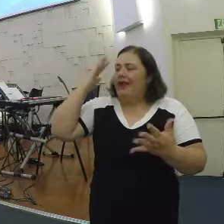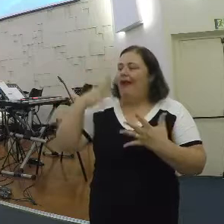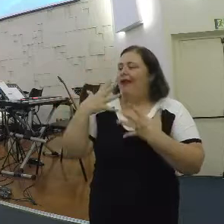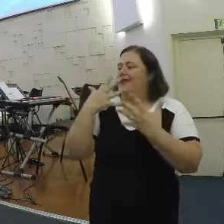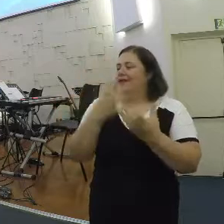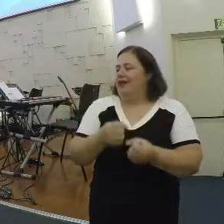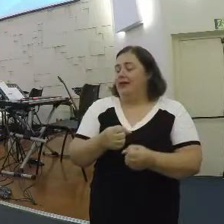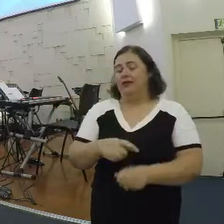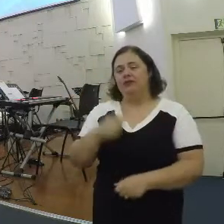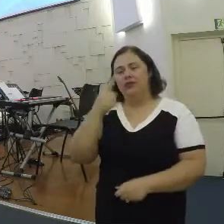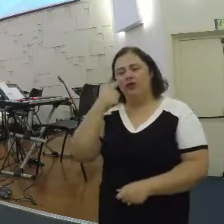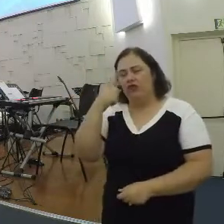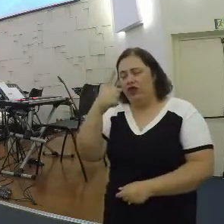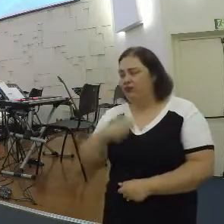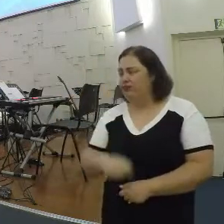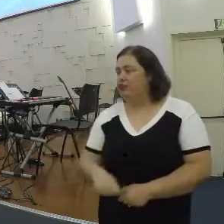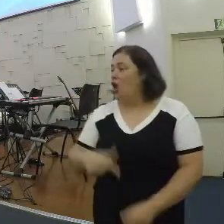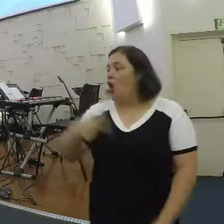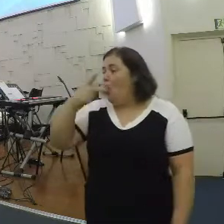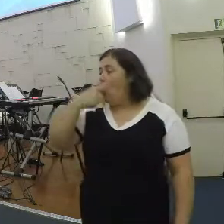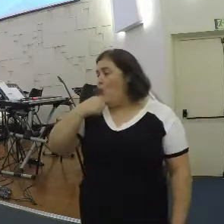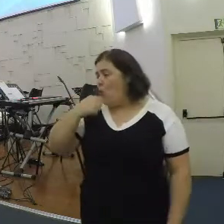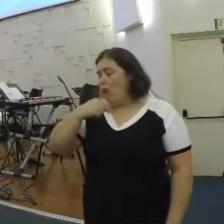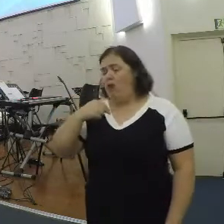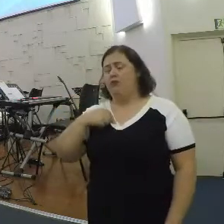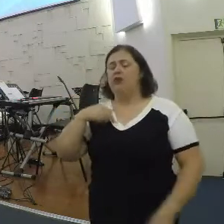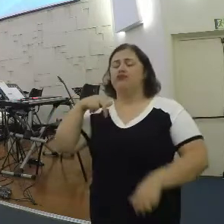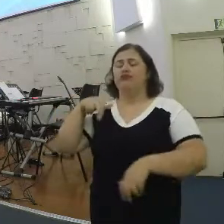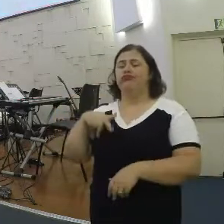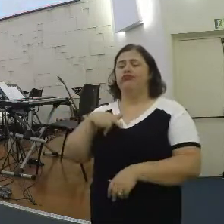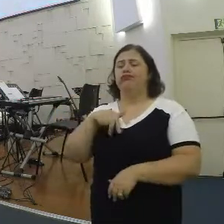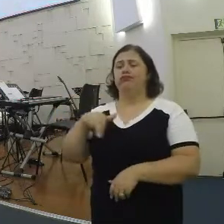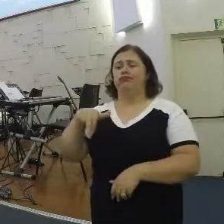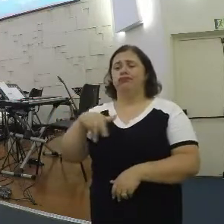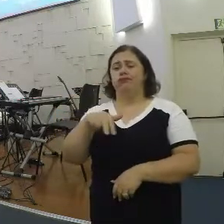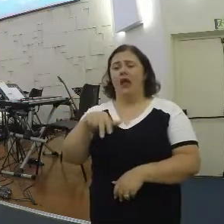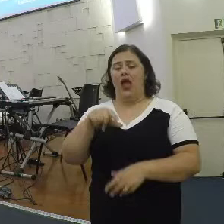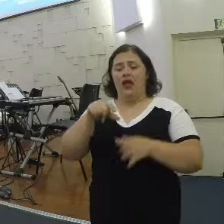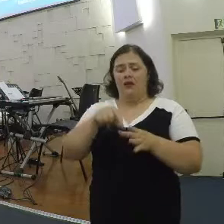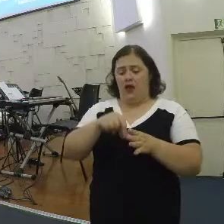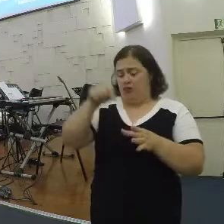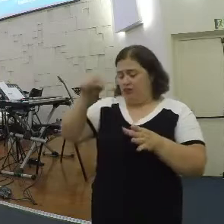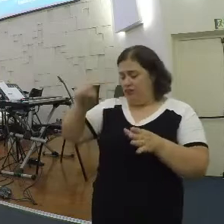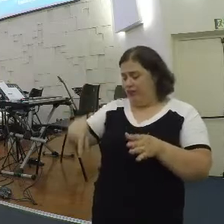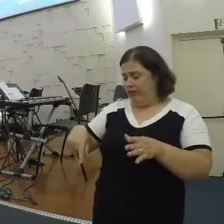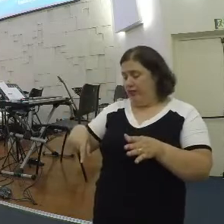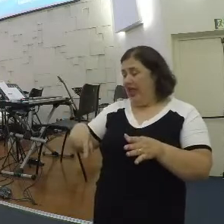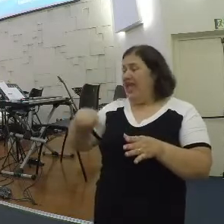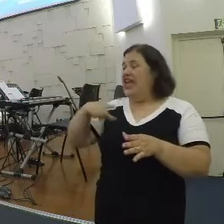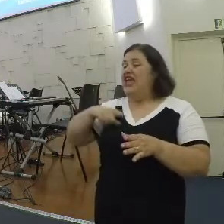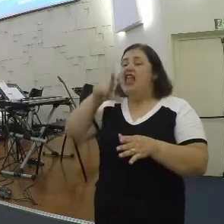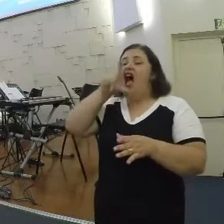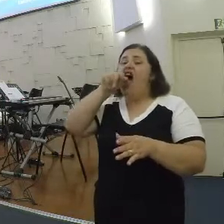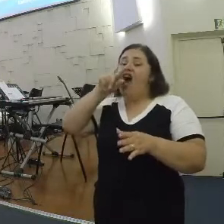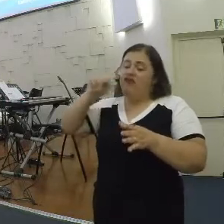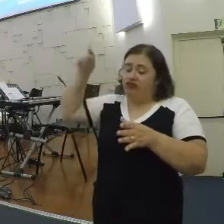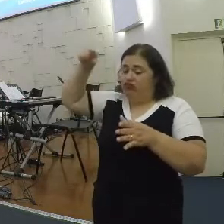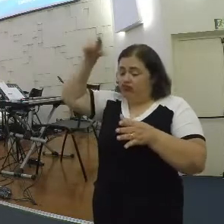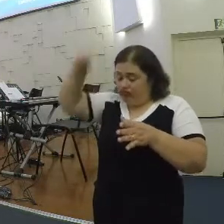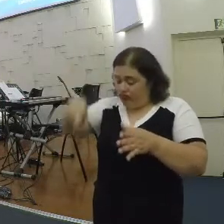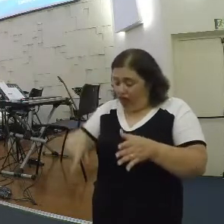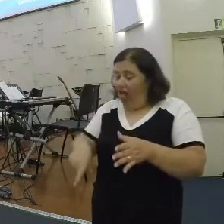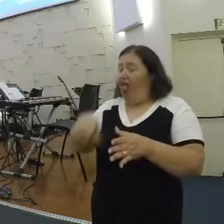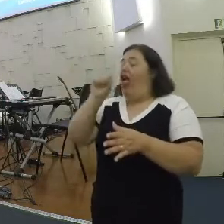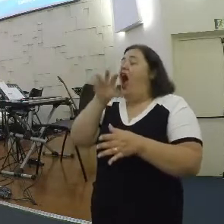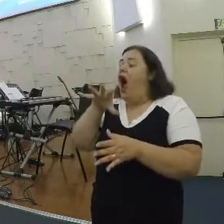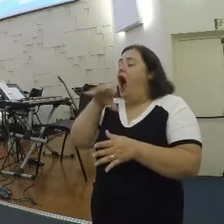a lançar à beira do caminho sementes que foram pisadas, e aves do céu a comeram. E veja no verso 12,